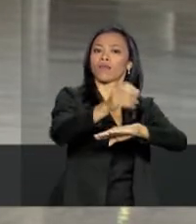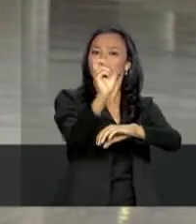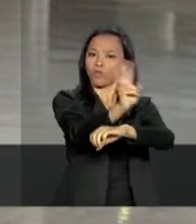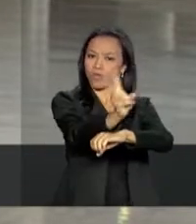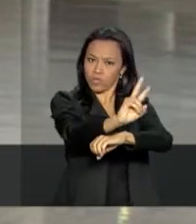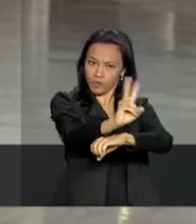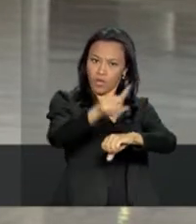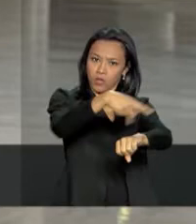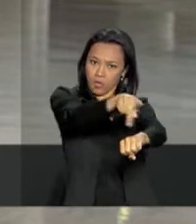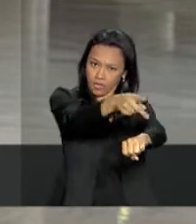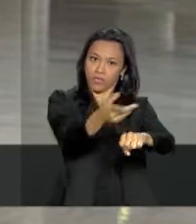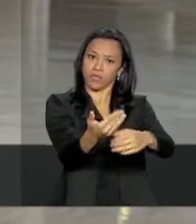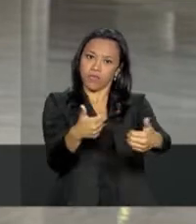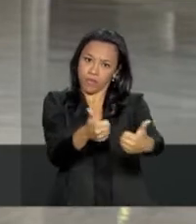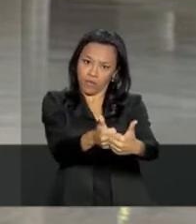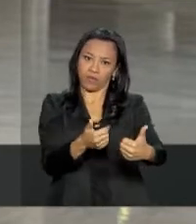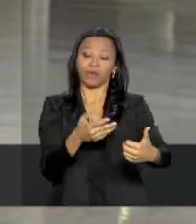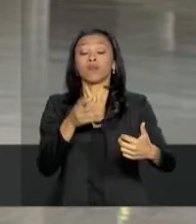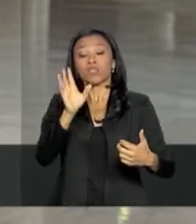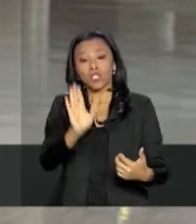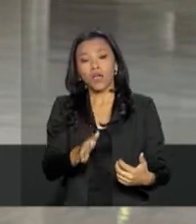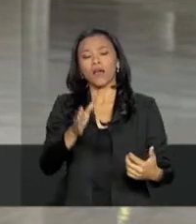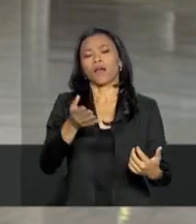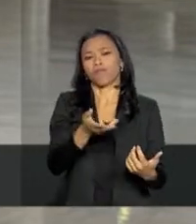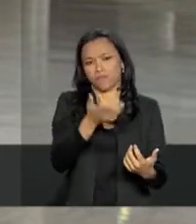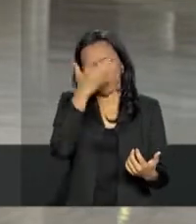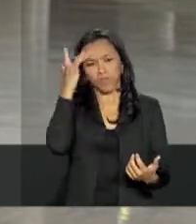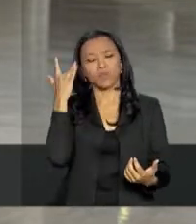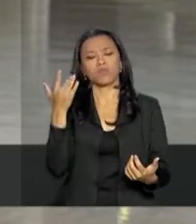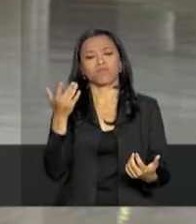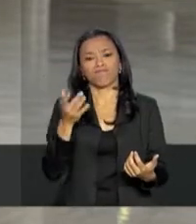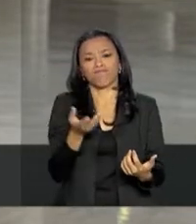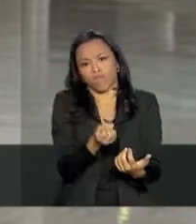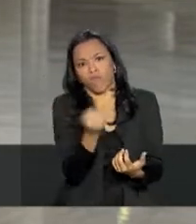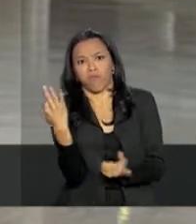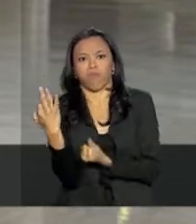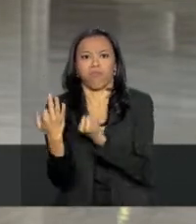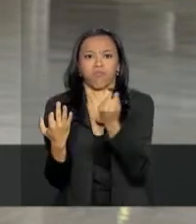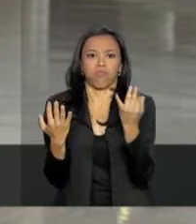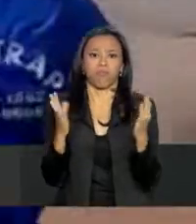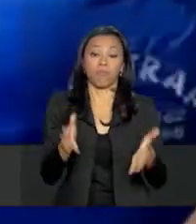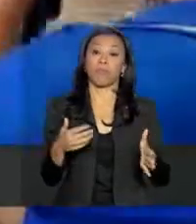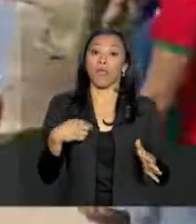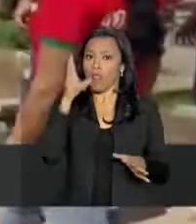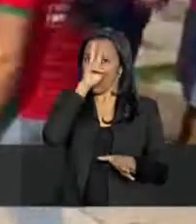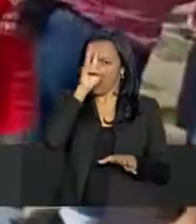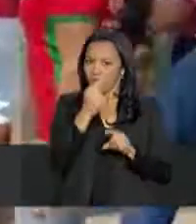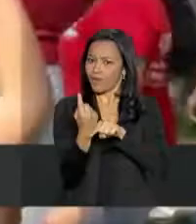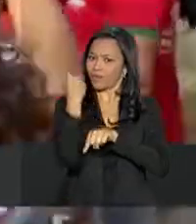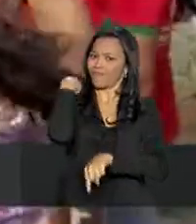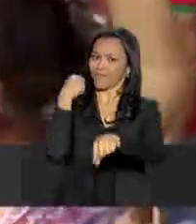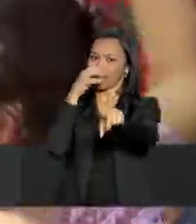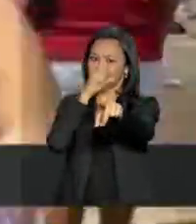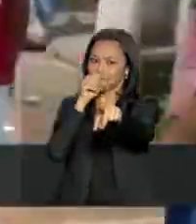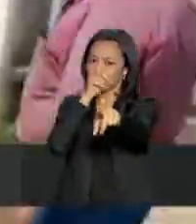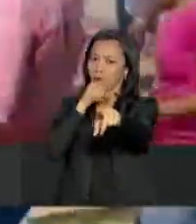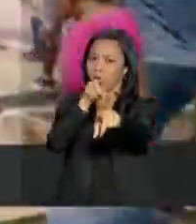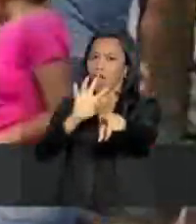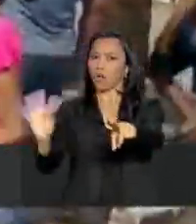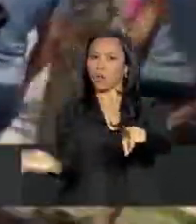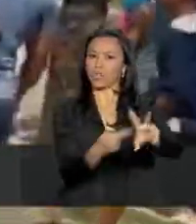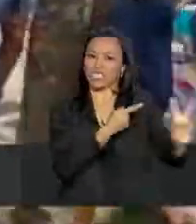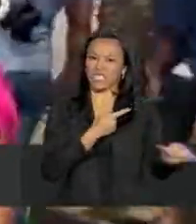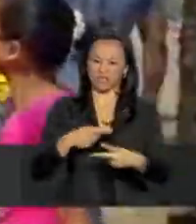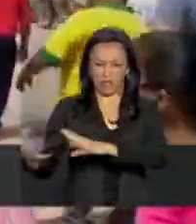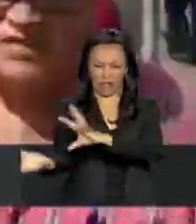820 pessoas já passaram por esse processo a gente lembra que no final de semana foi registrado conflito entre